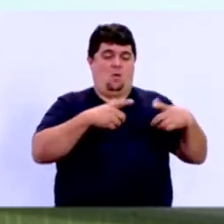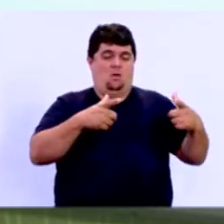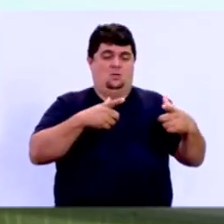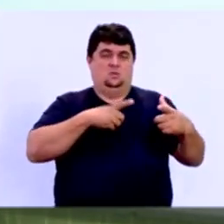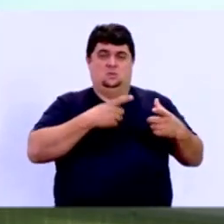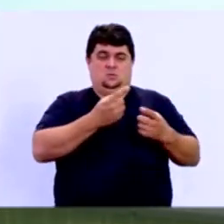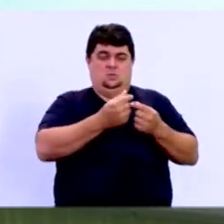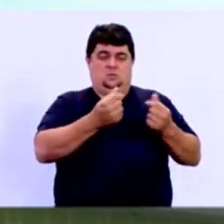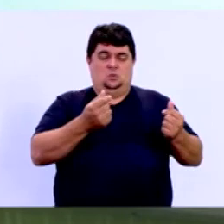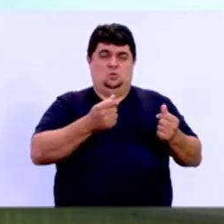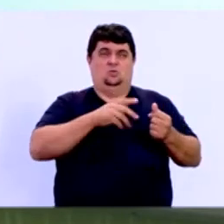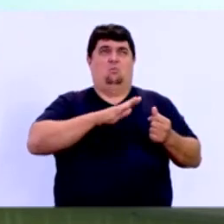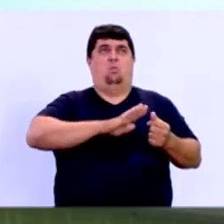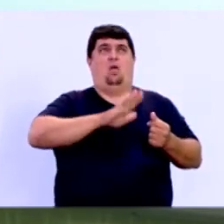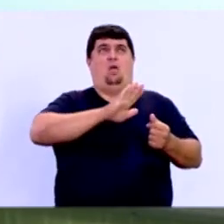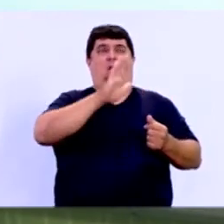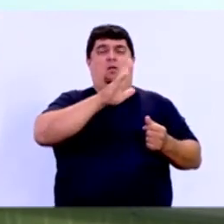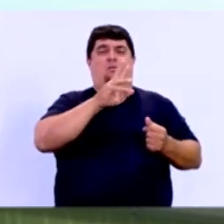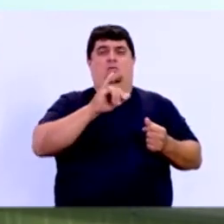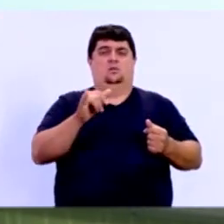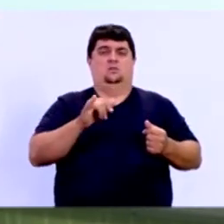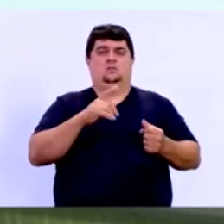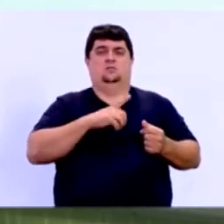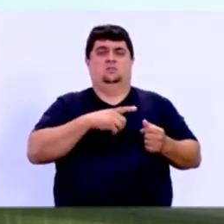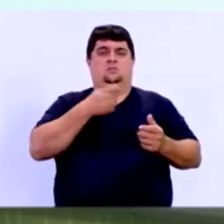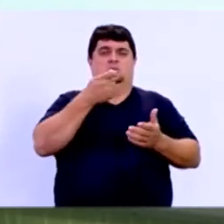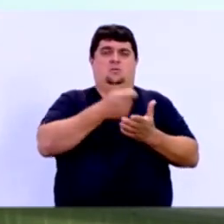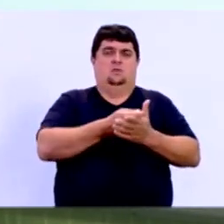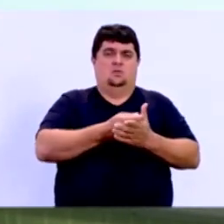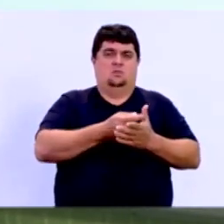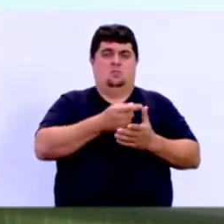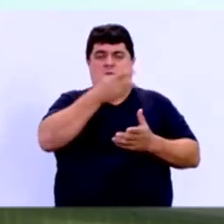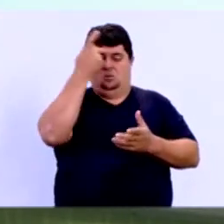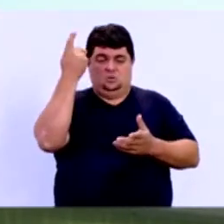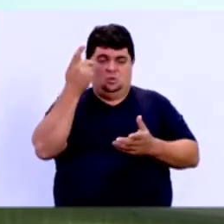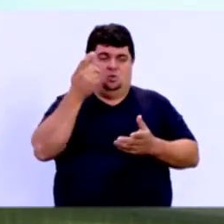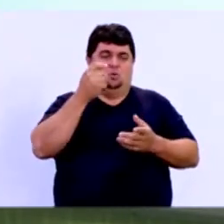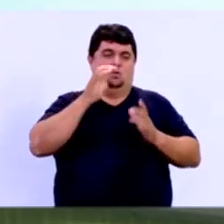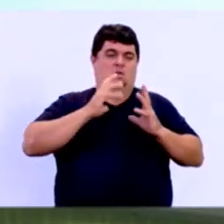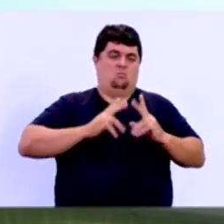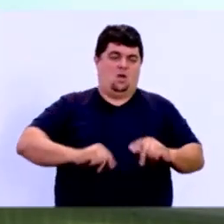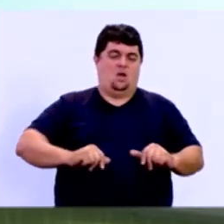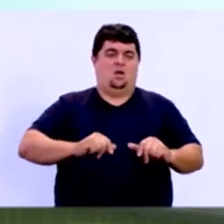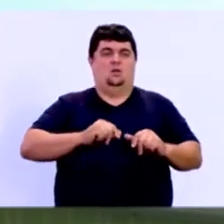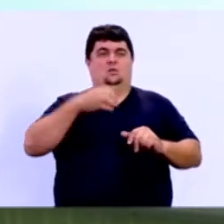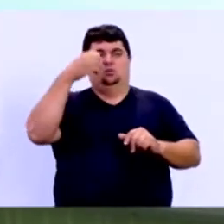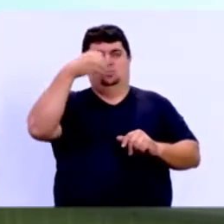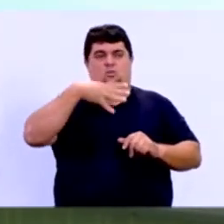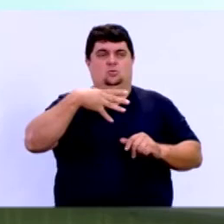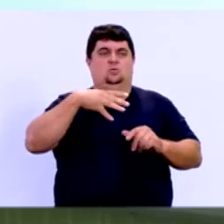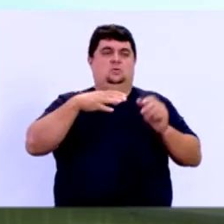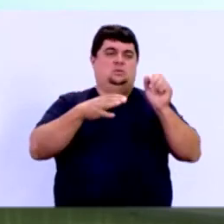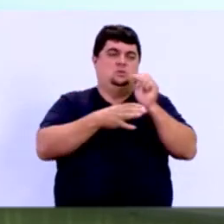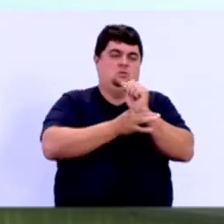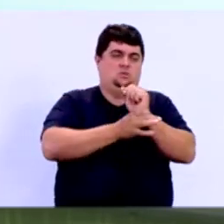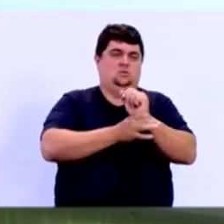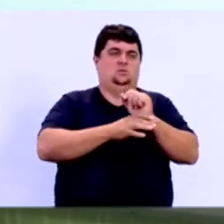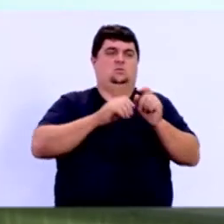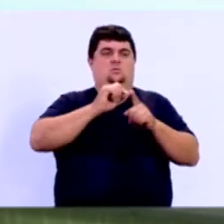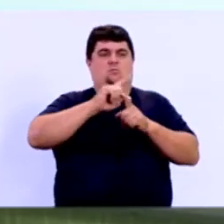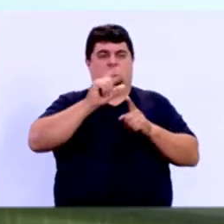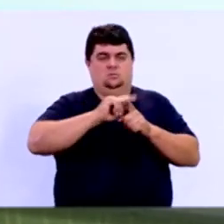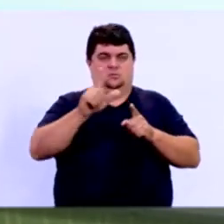custos operacionais vão aumentar, você vai pagar mais pessoal para cuidar, para limpar, né, segurança,